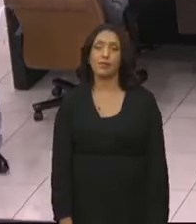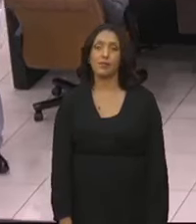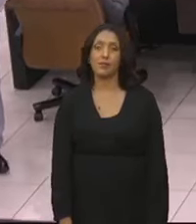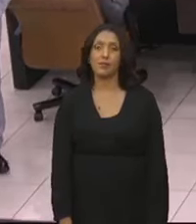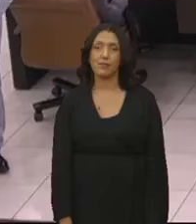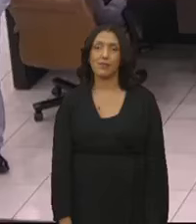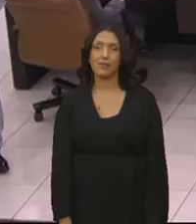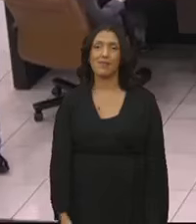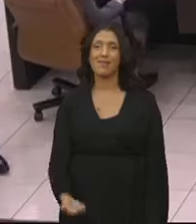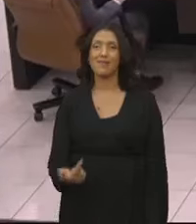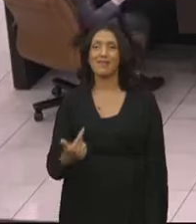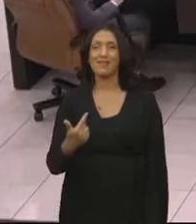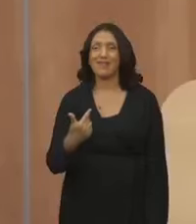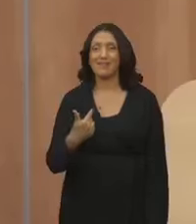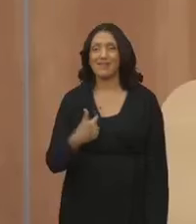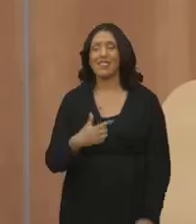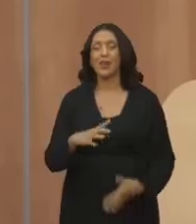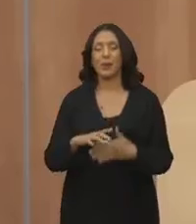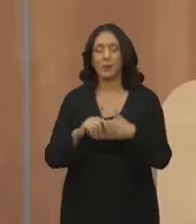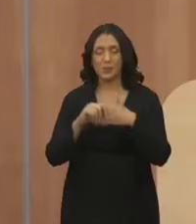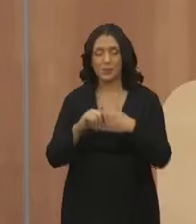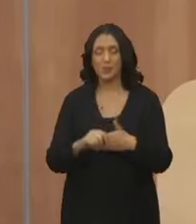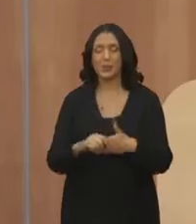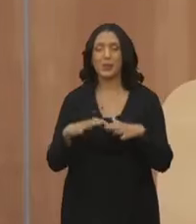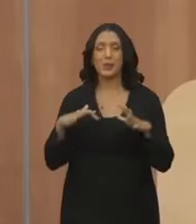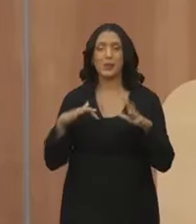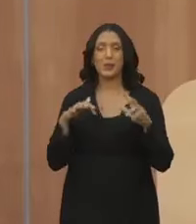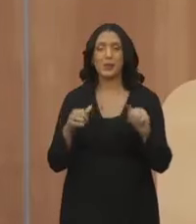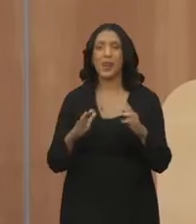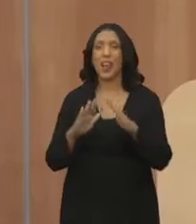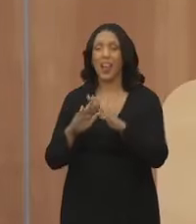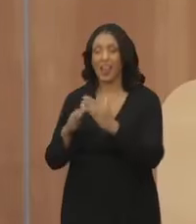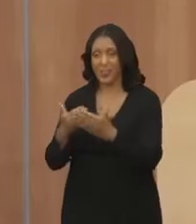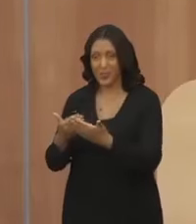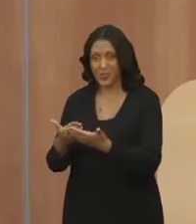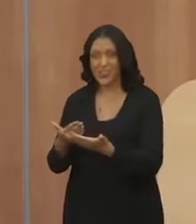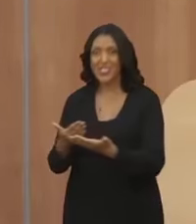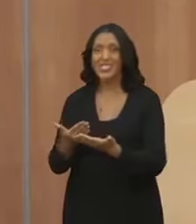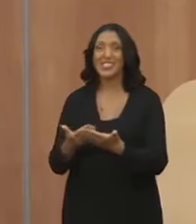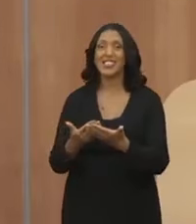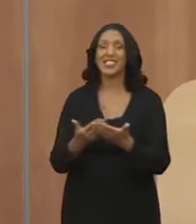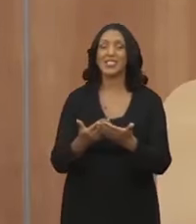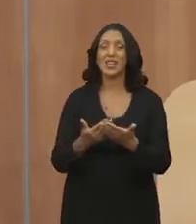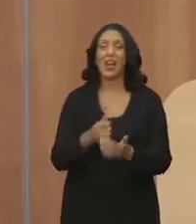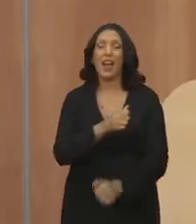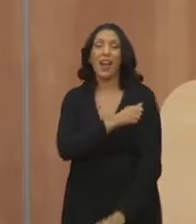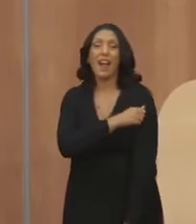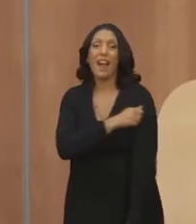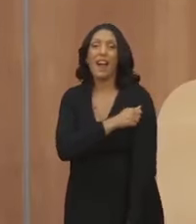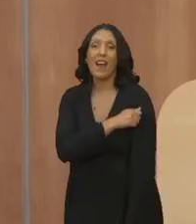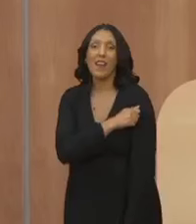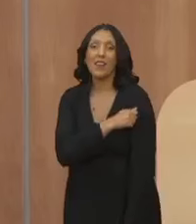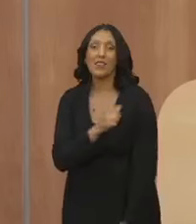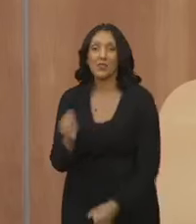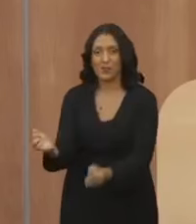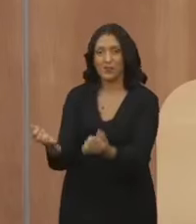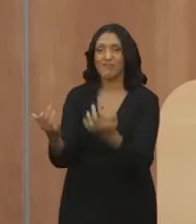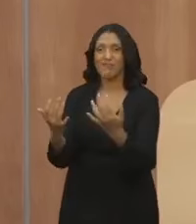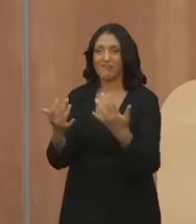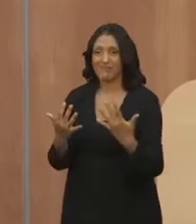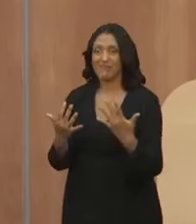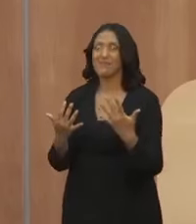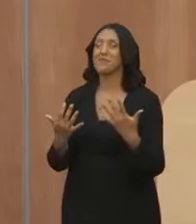Quero cumprimentar os estudantes aqui presentes também, do Resende, o ex-vereador Pedro Mota, não é? Foi vereador aqui